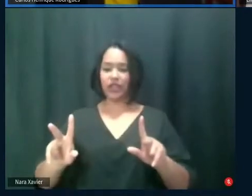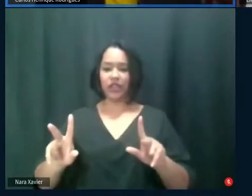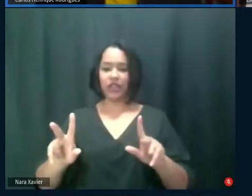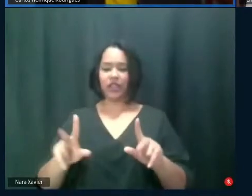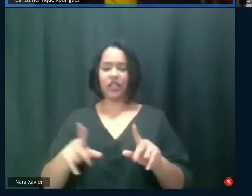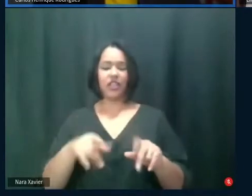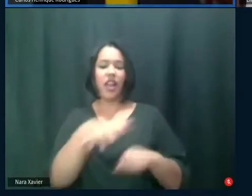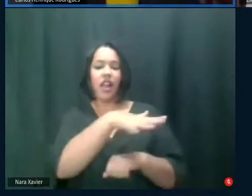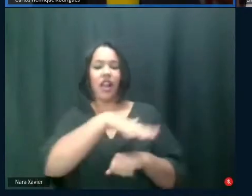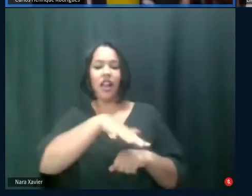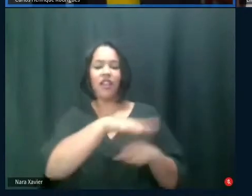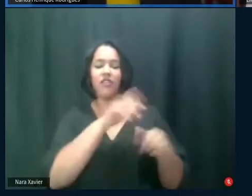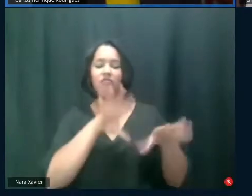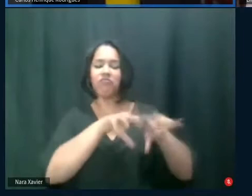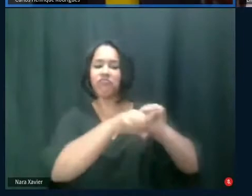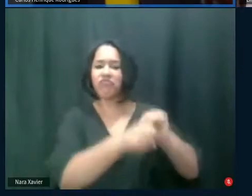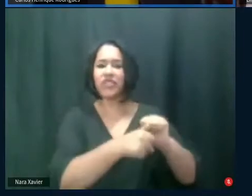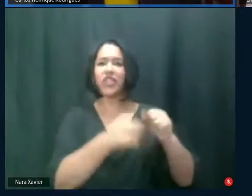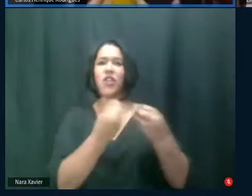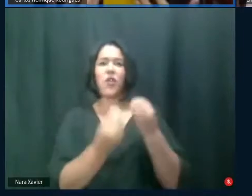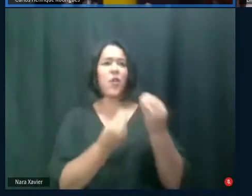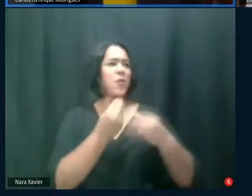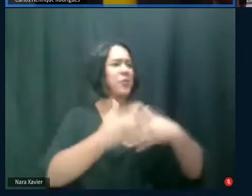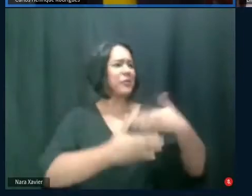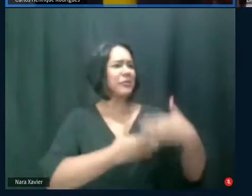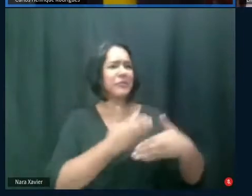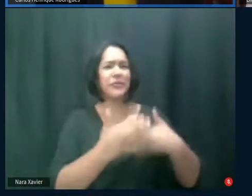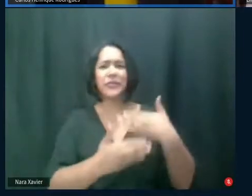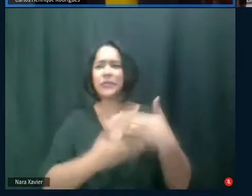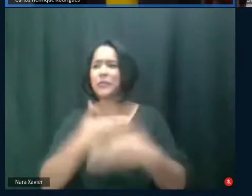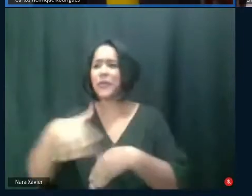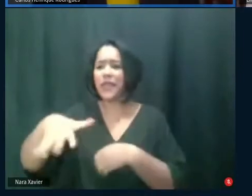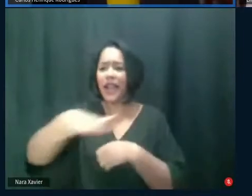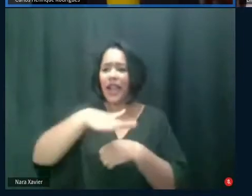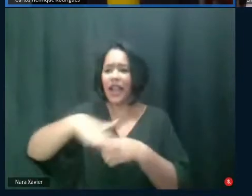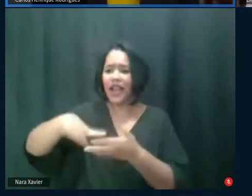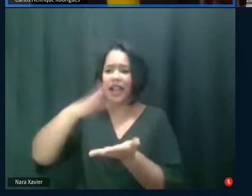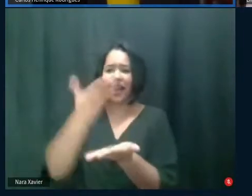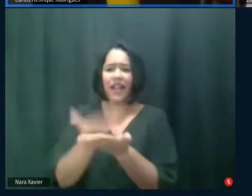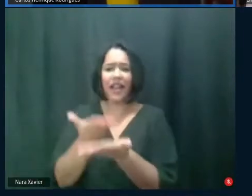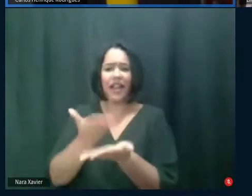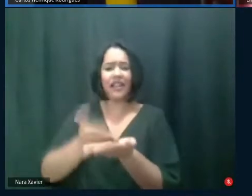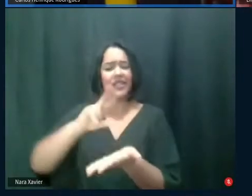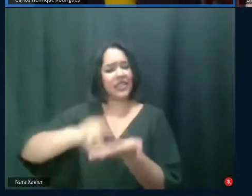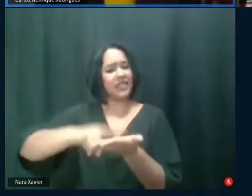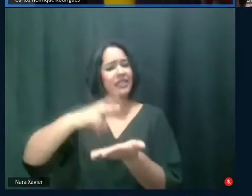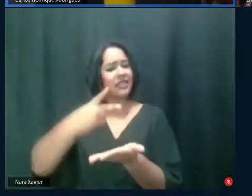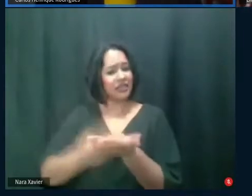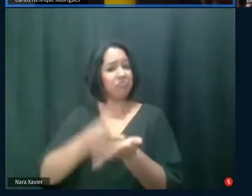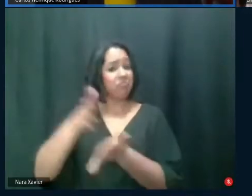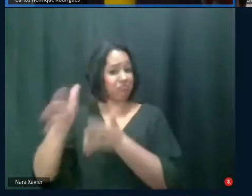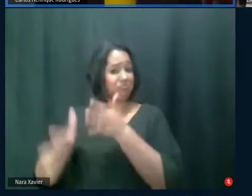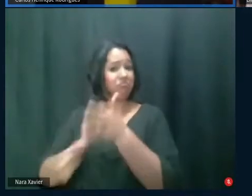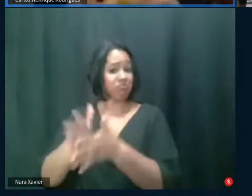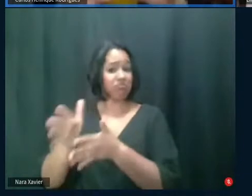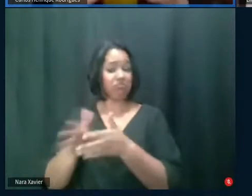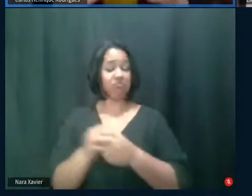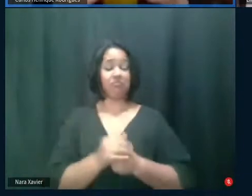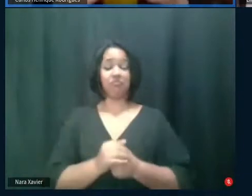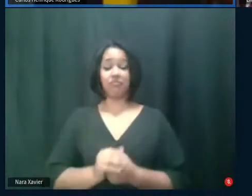à formação, a desenvolvimento do campo dos estudos da tradução e interpretação de línguas de